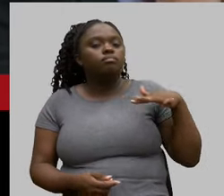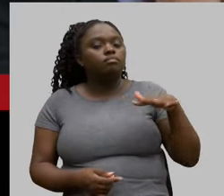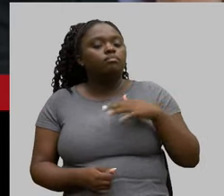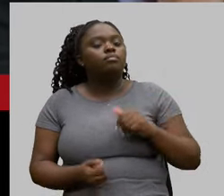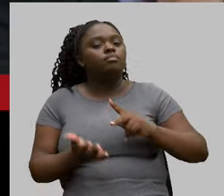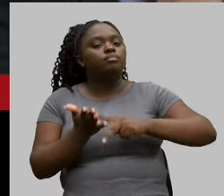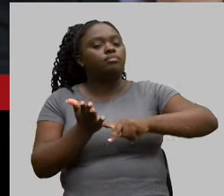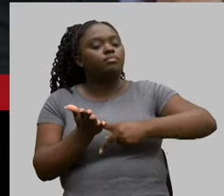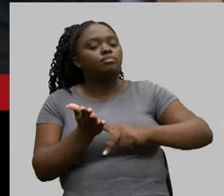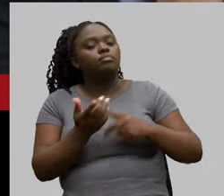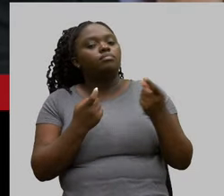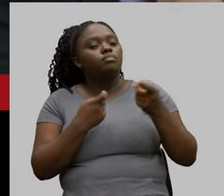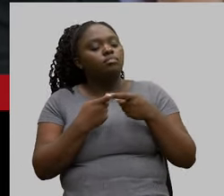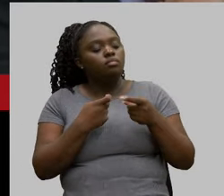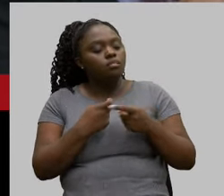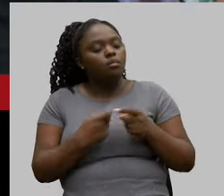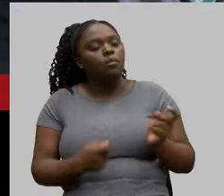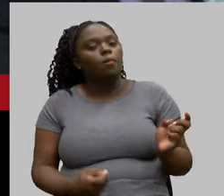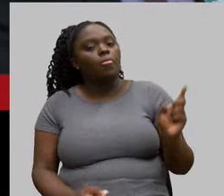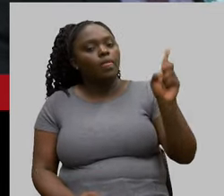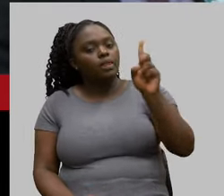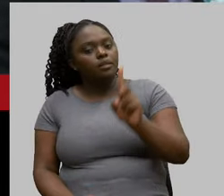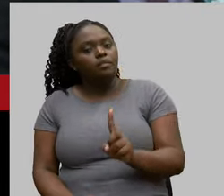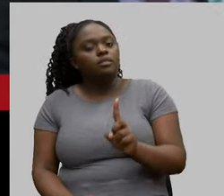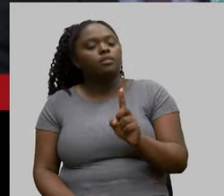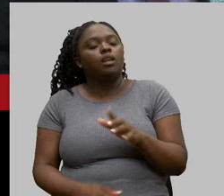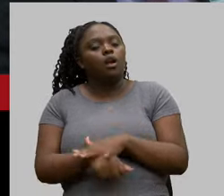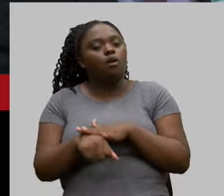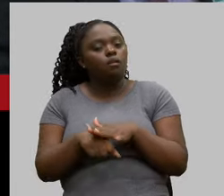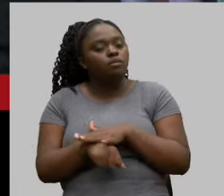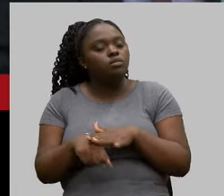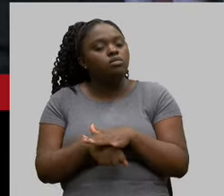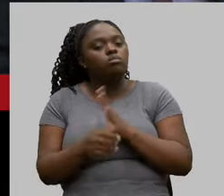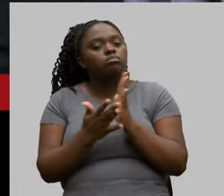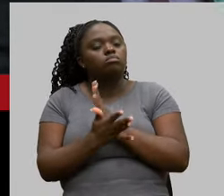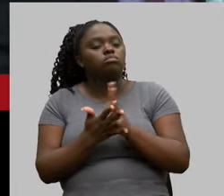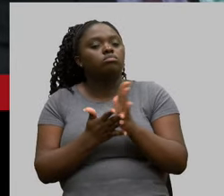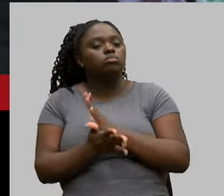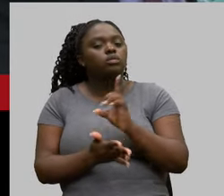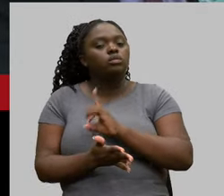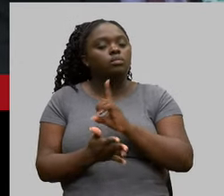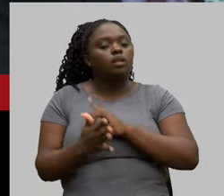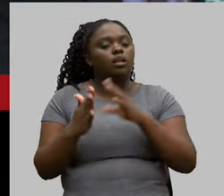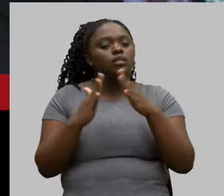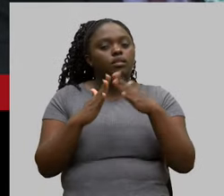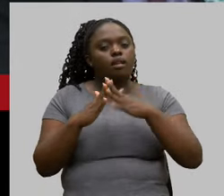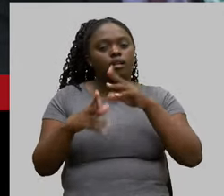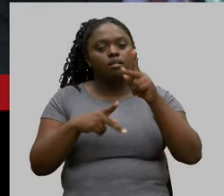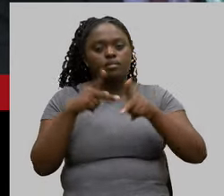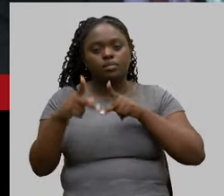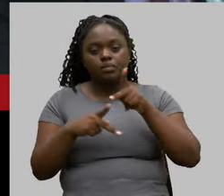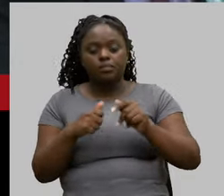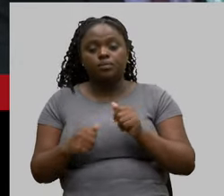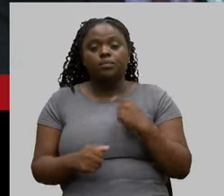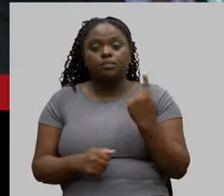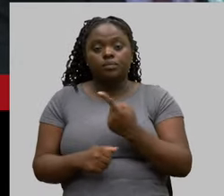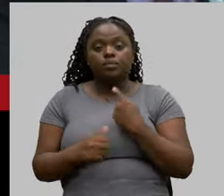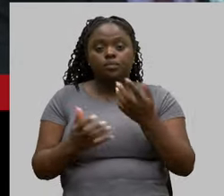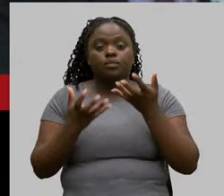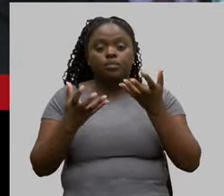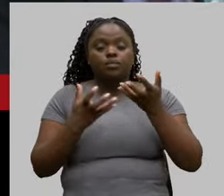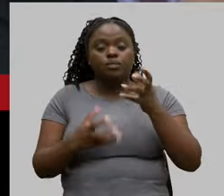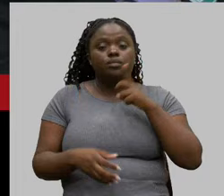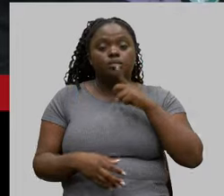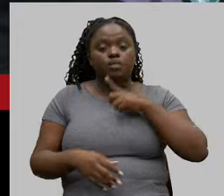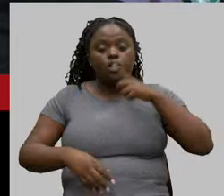médicos vem eh eh conversando com alguns deputados dessa casa casa do povo e a gente gostaria de ter um amplo